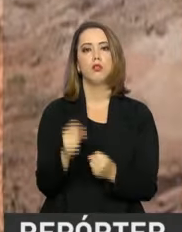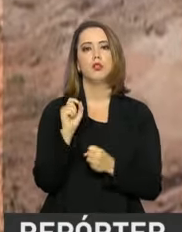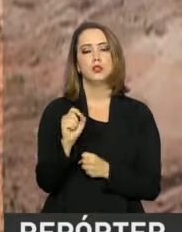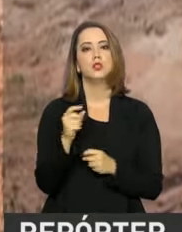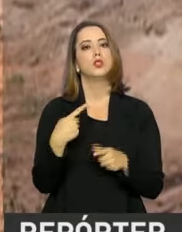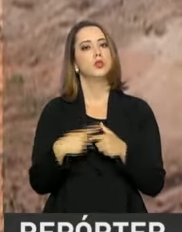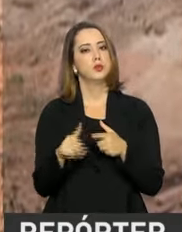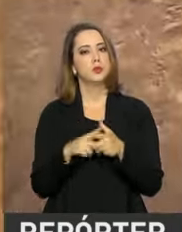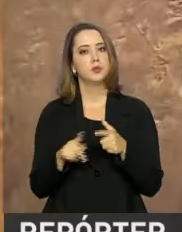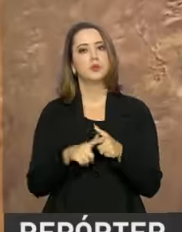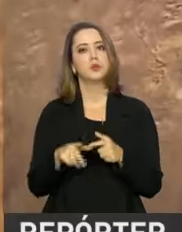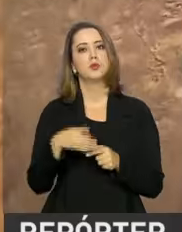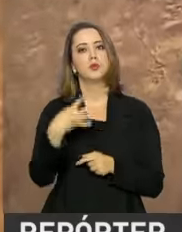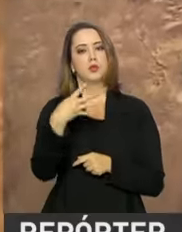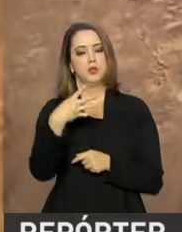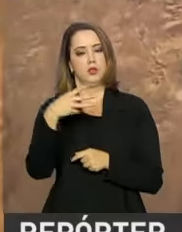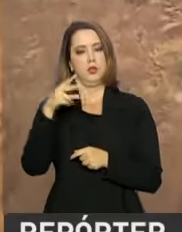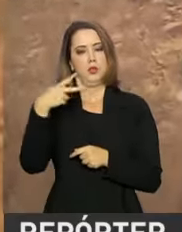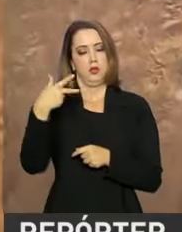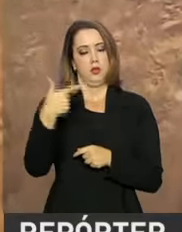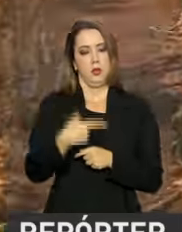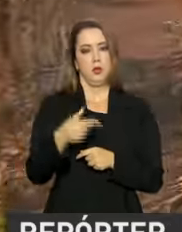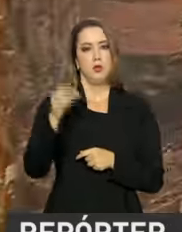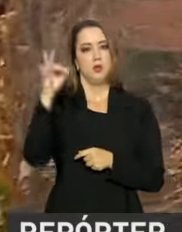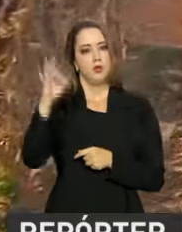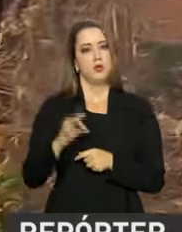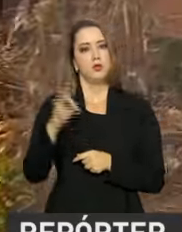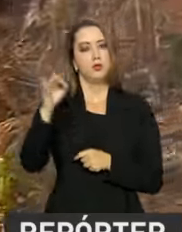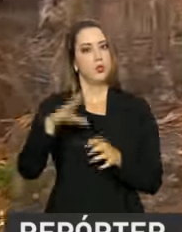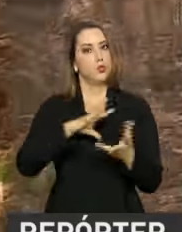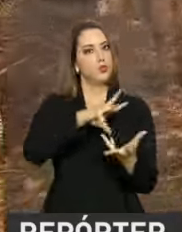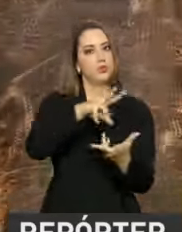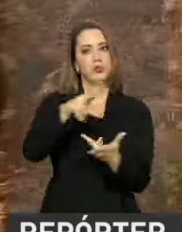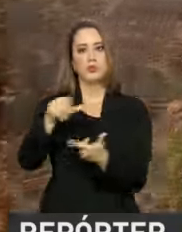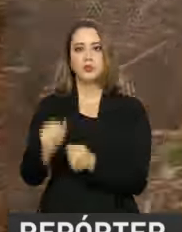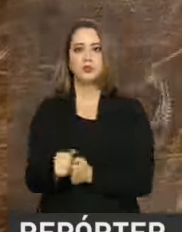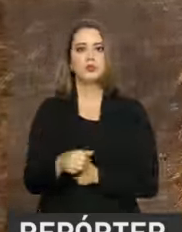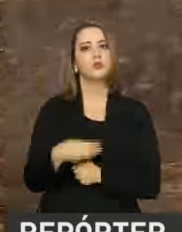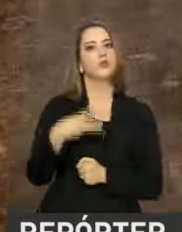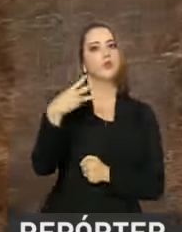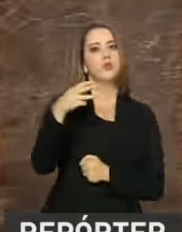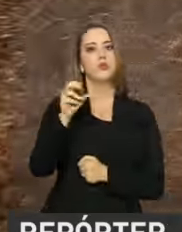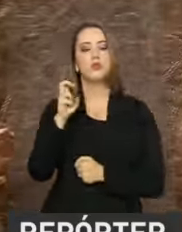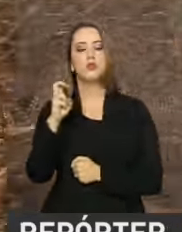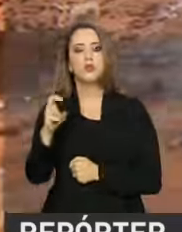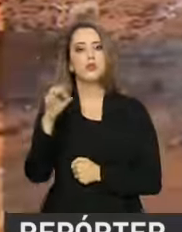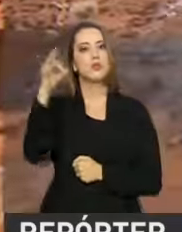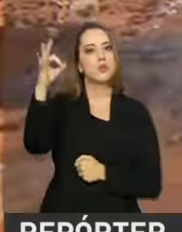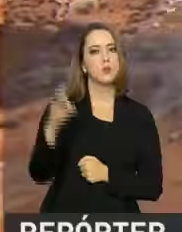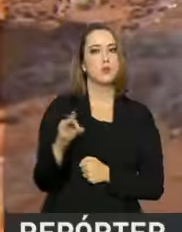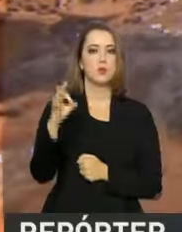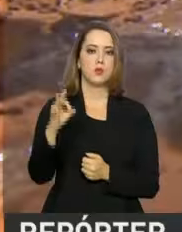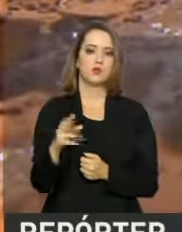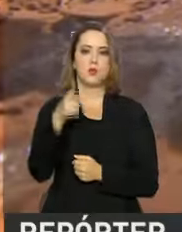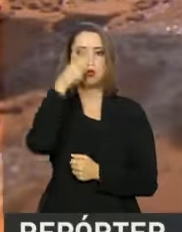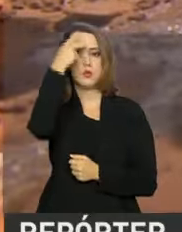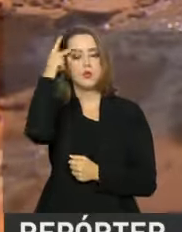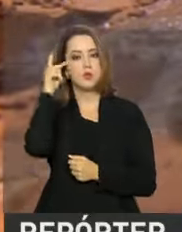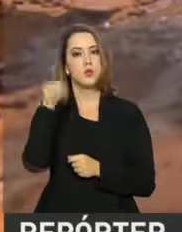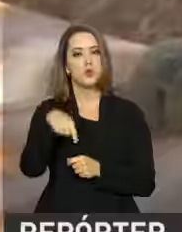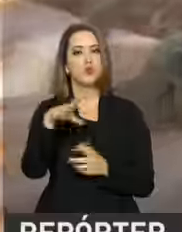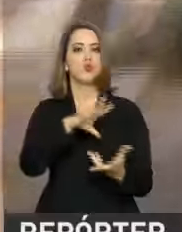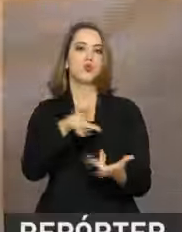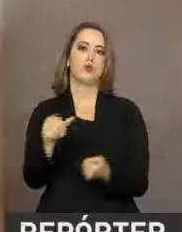problema atinge 42% das terras do planeta e 35% da população mundial. Mas, como disse Raquel